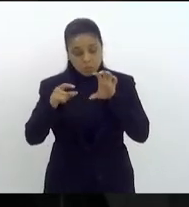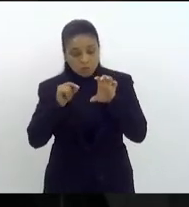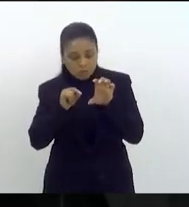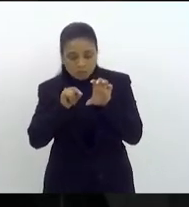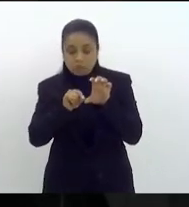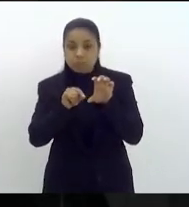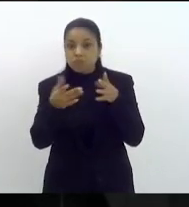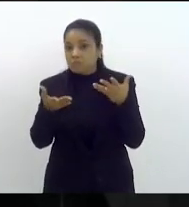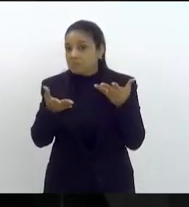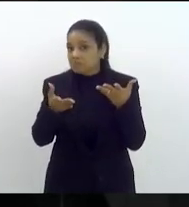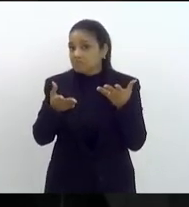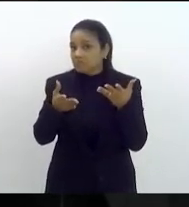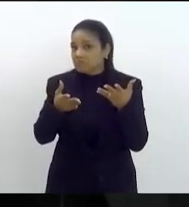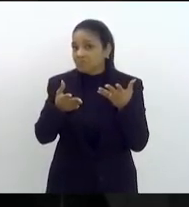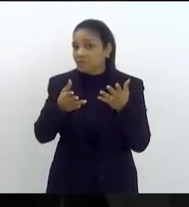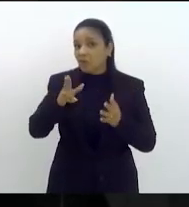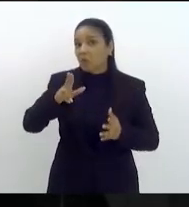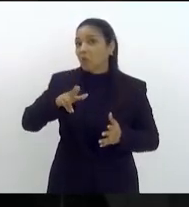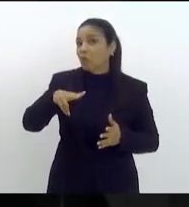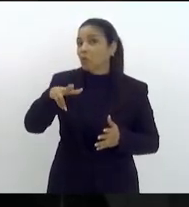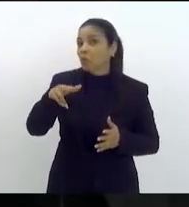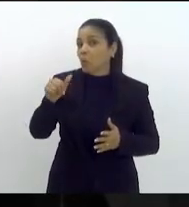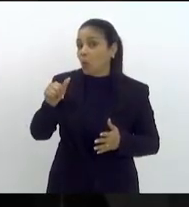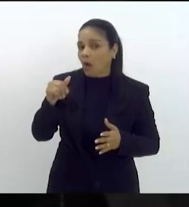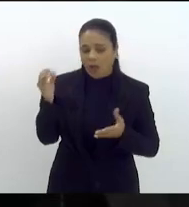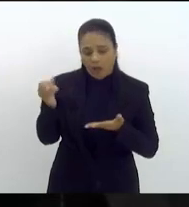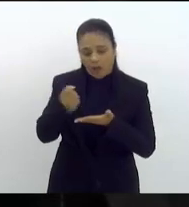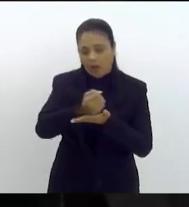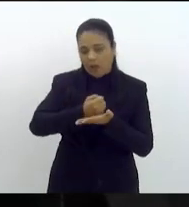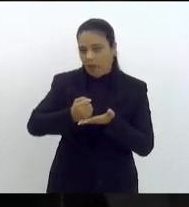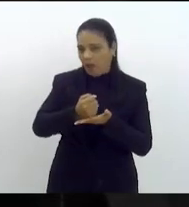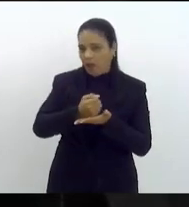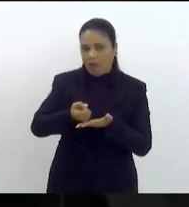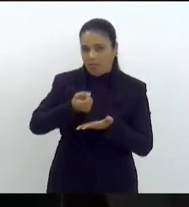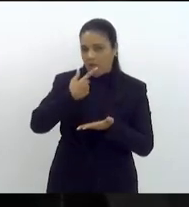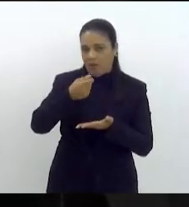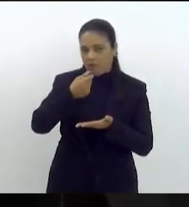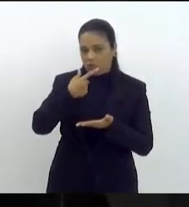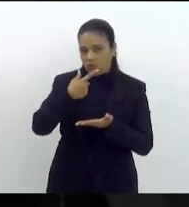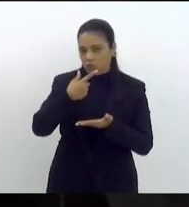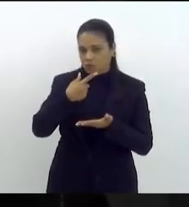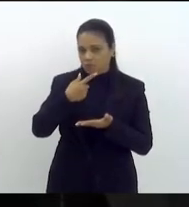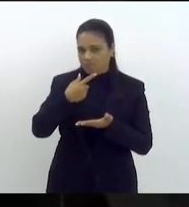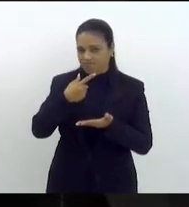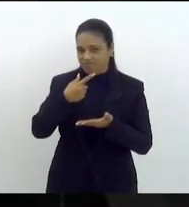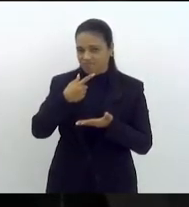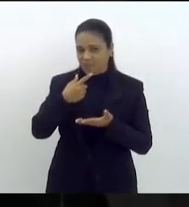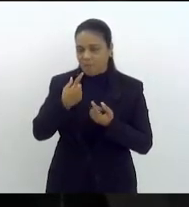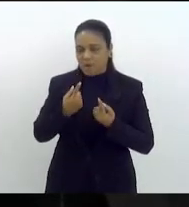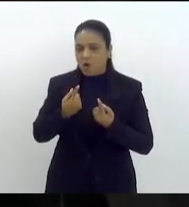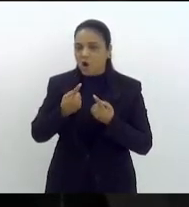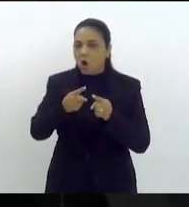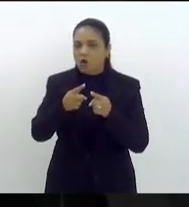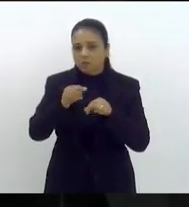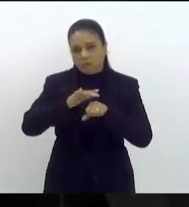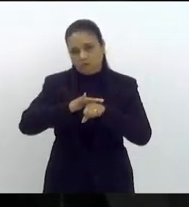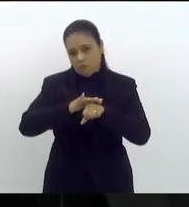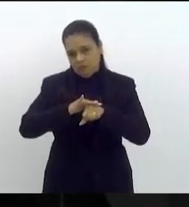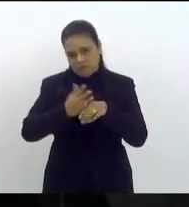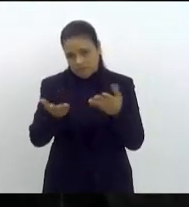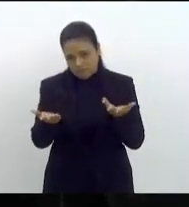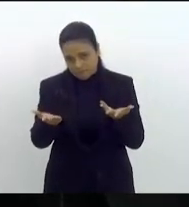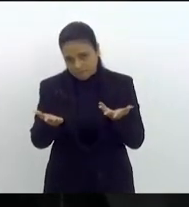jamais remédio não é jamais é enfrentamento de doença a distribuição de